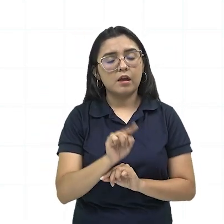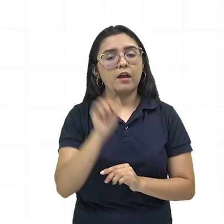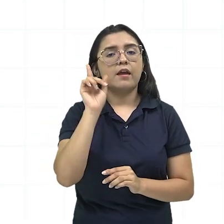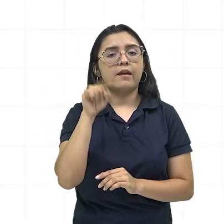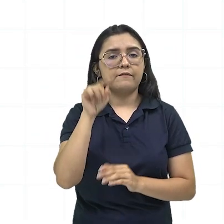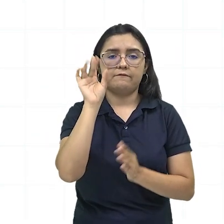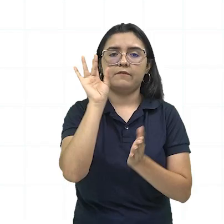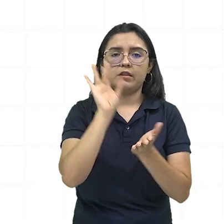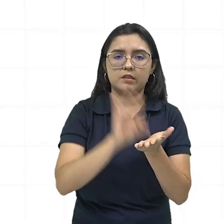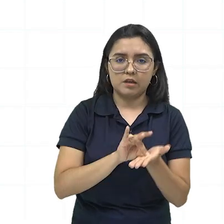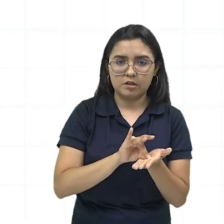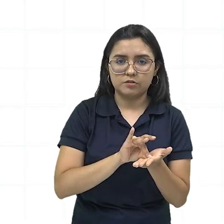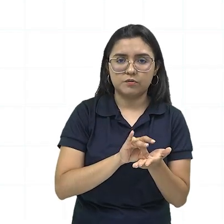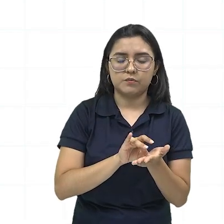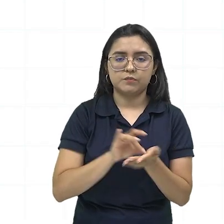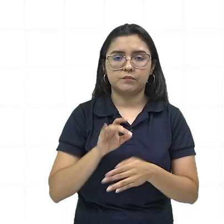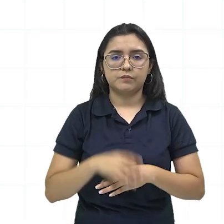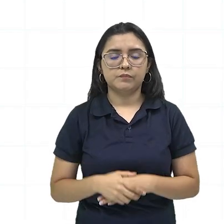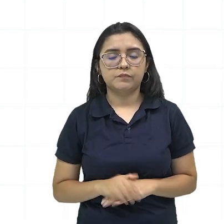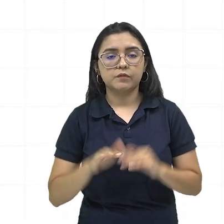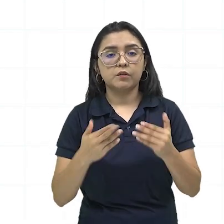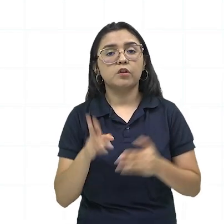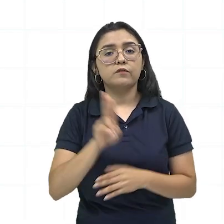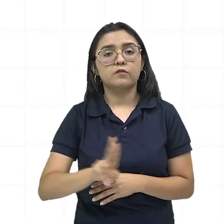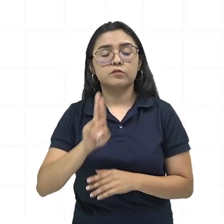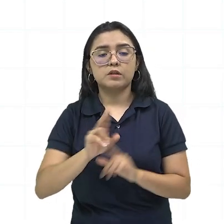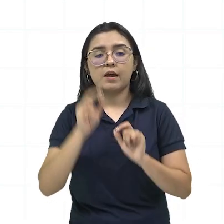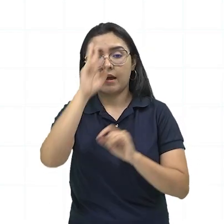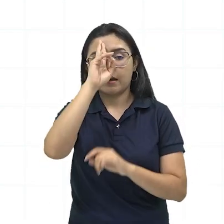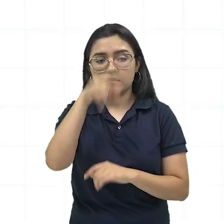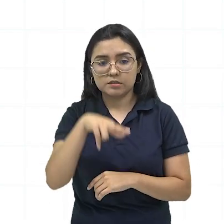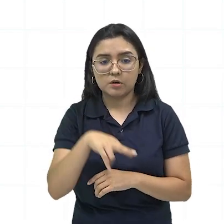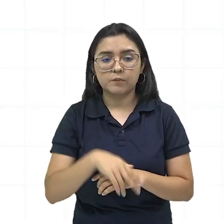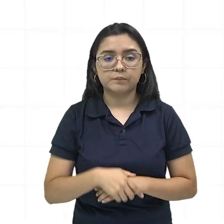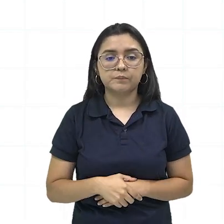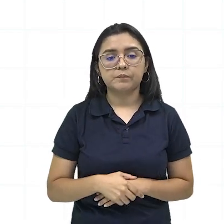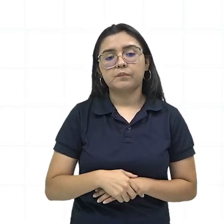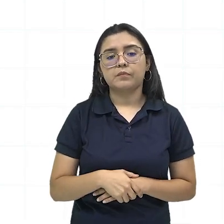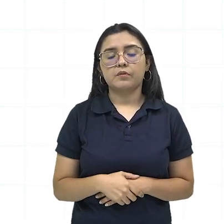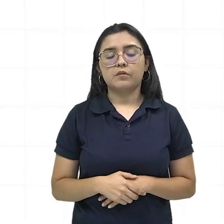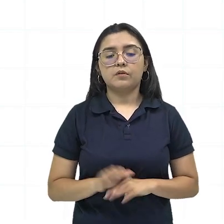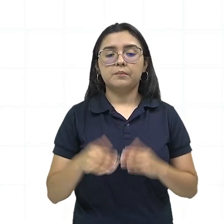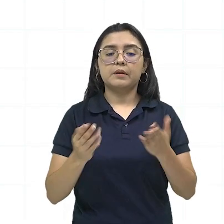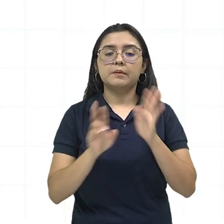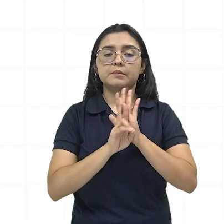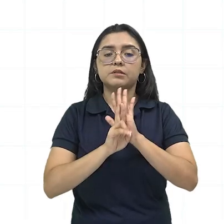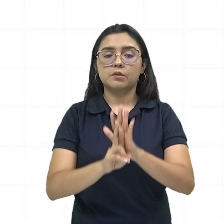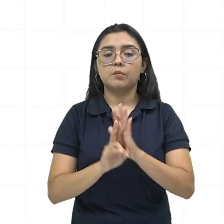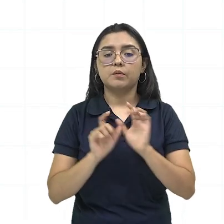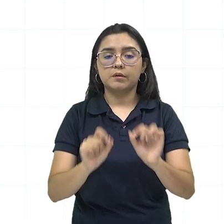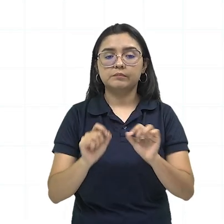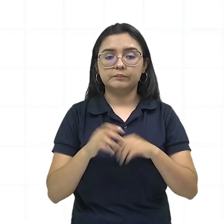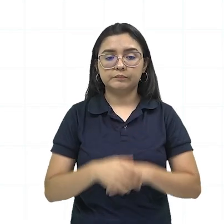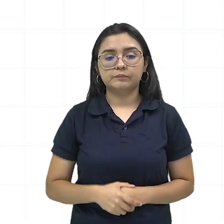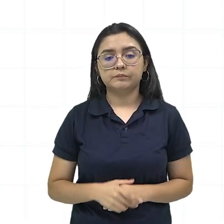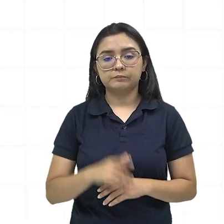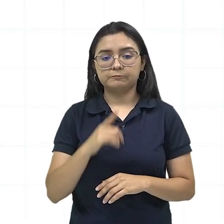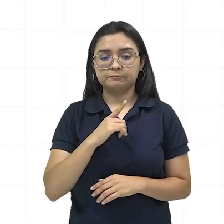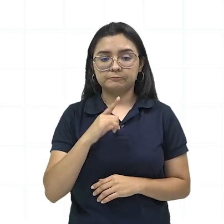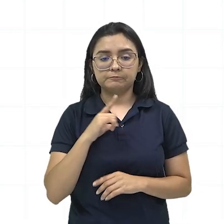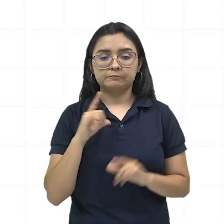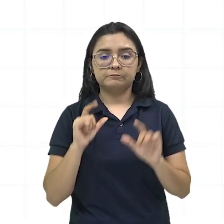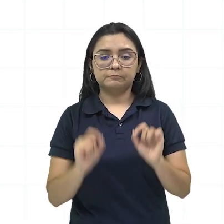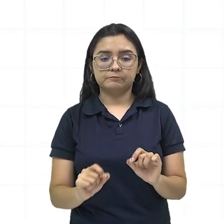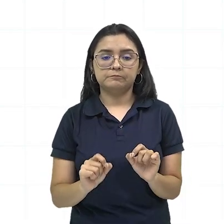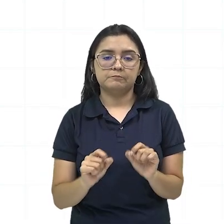é real, é lógico, né? Então ele vai utilizar muito da razão e da lógica, tá? Representando ali uma abordagem